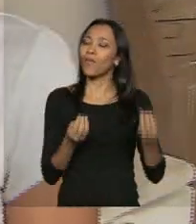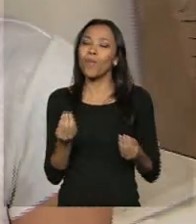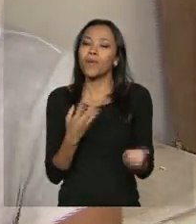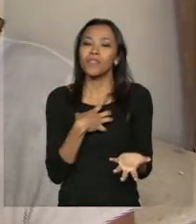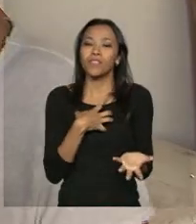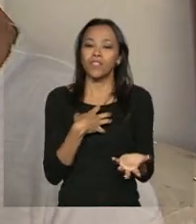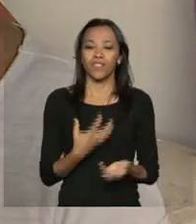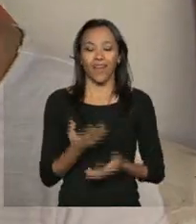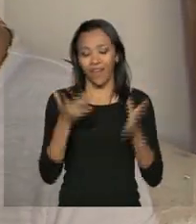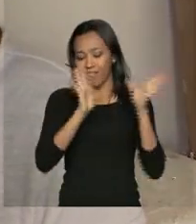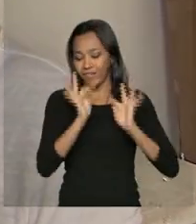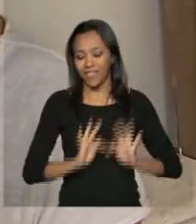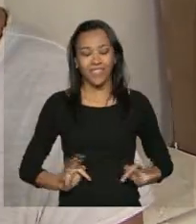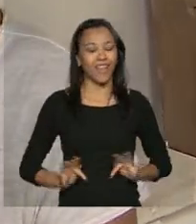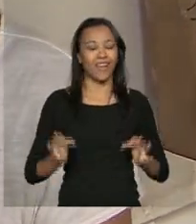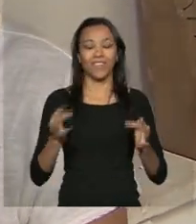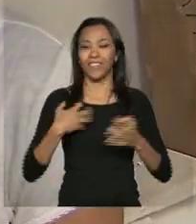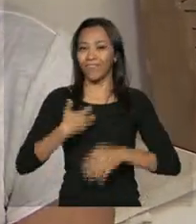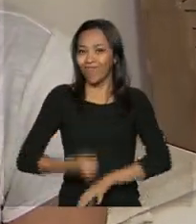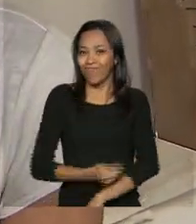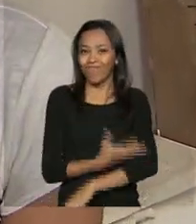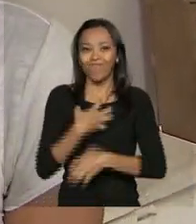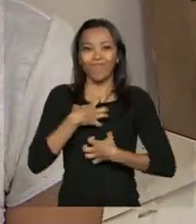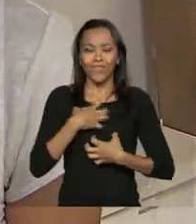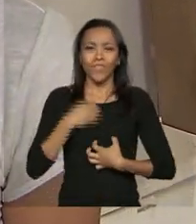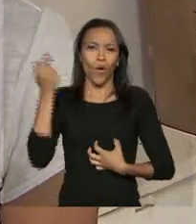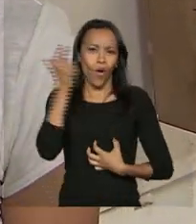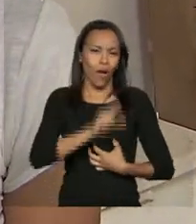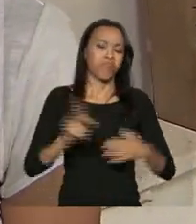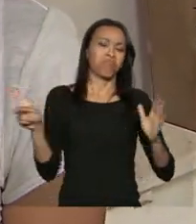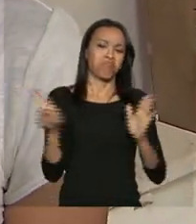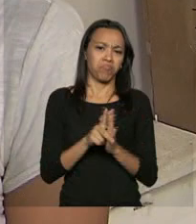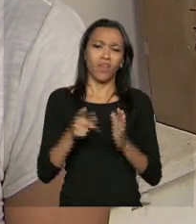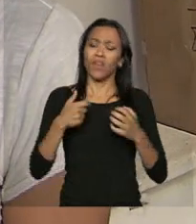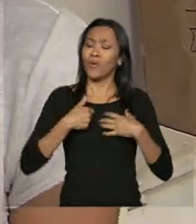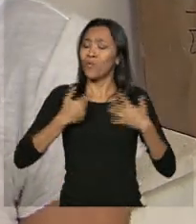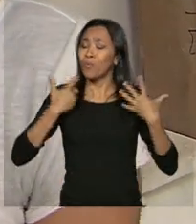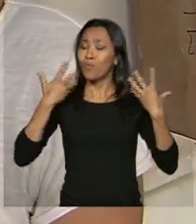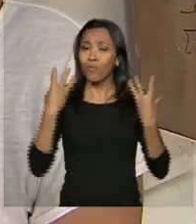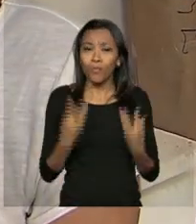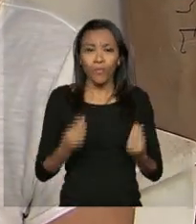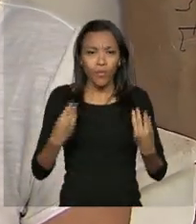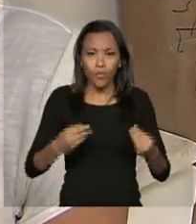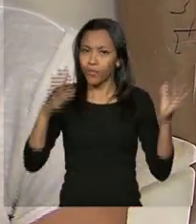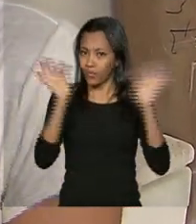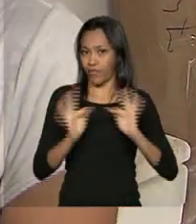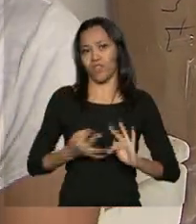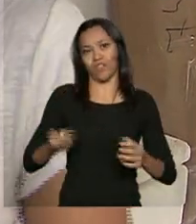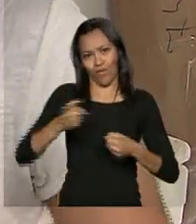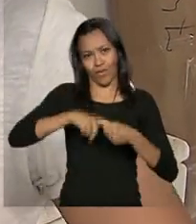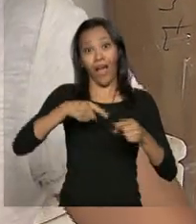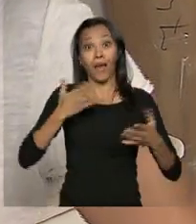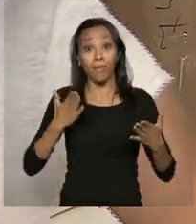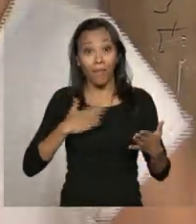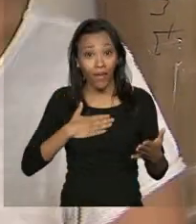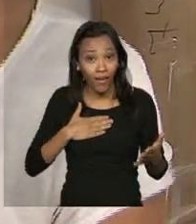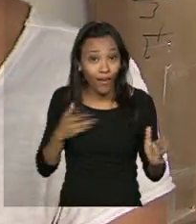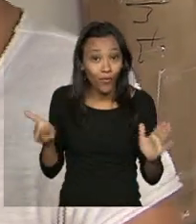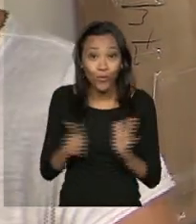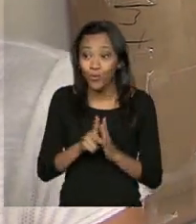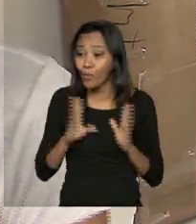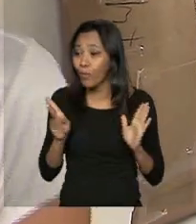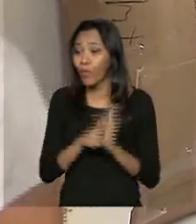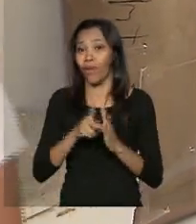uma felicidade muito grande mesmo, uma grande conquista. Eu estou muito, muito feliz mesmo por estar aqui, porque é meu agora, é tudo